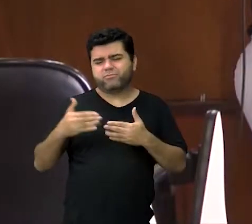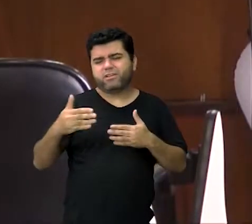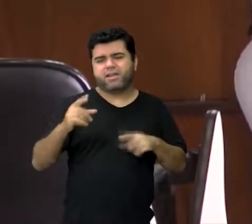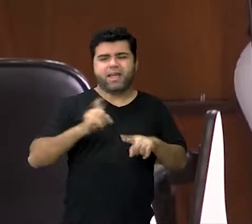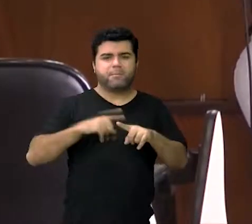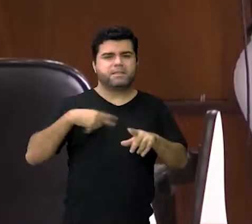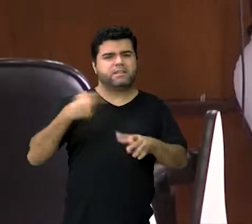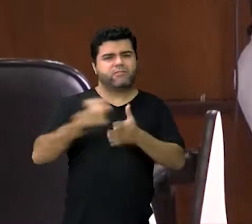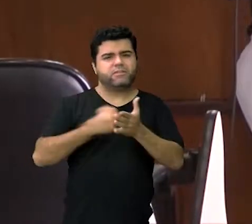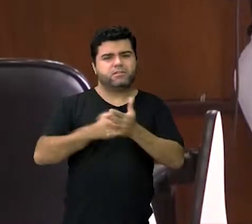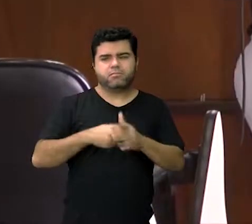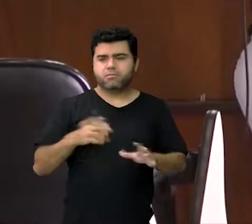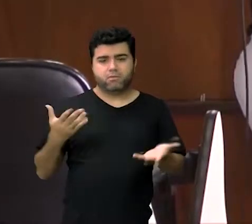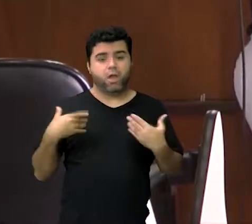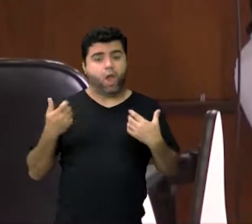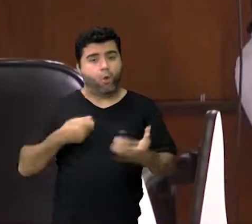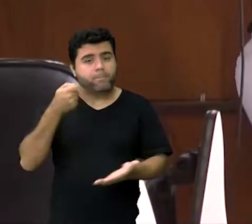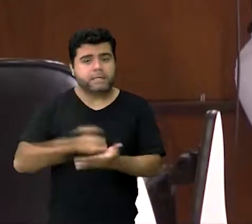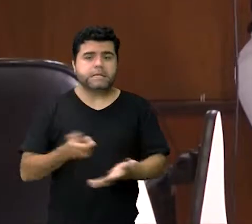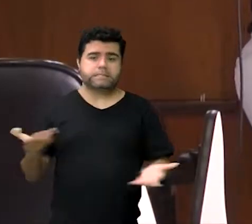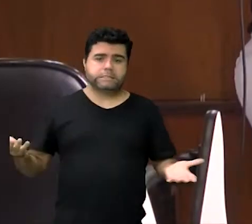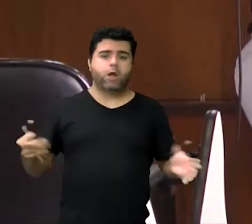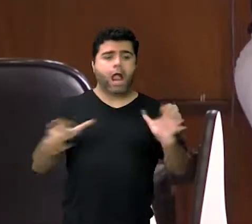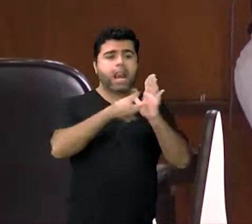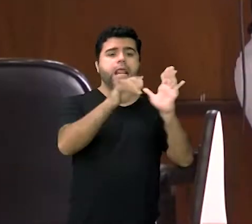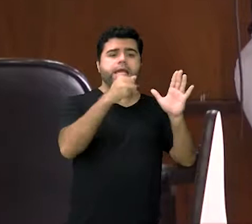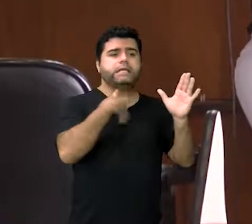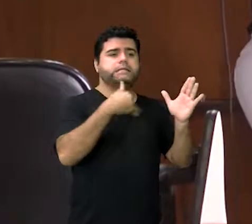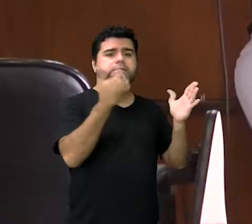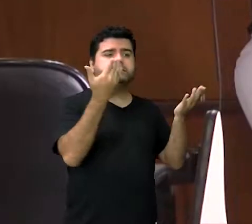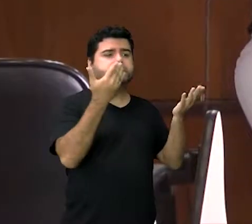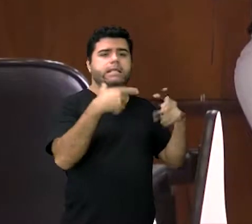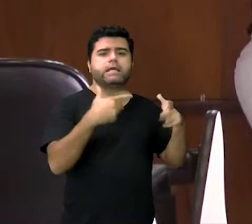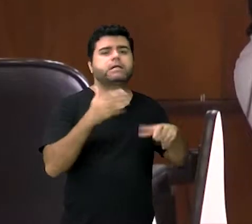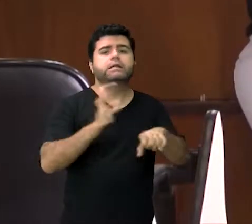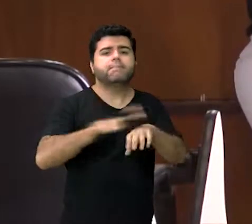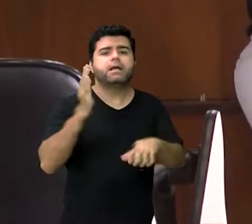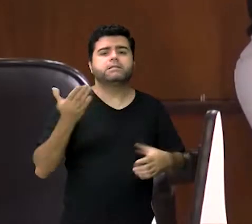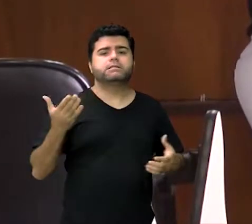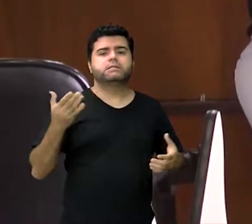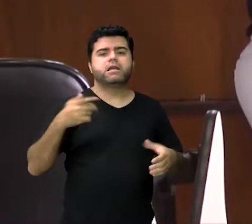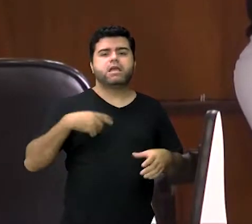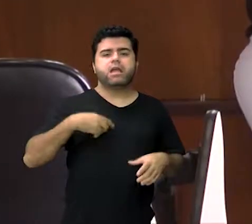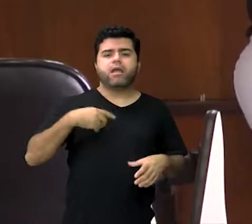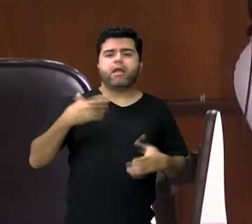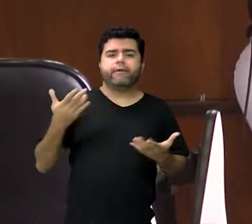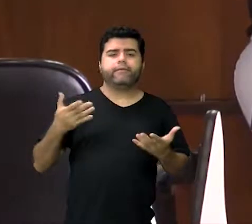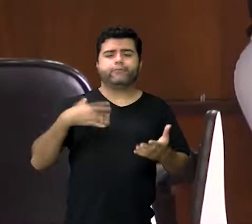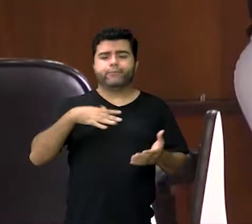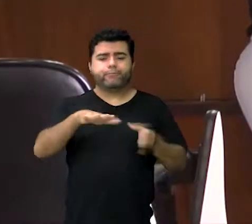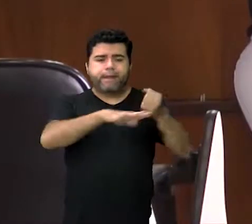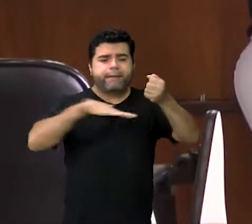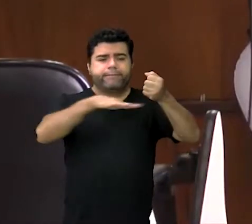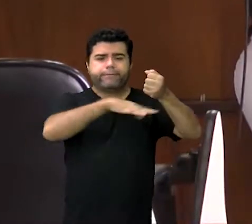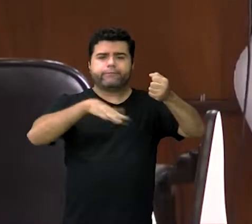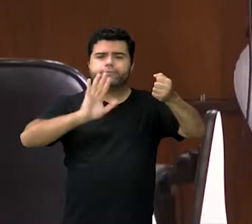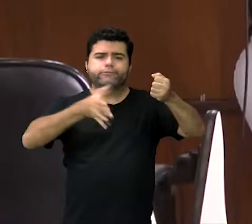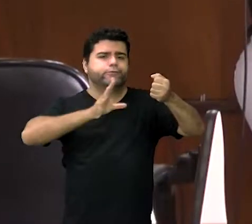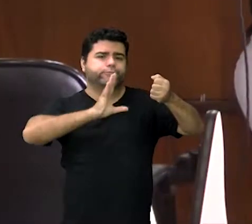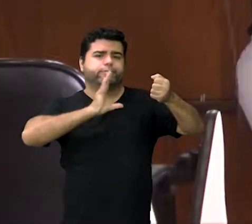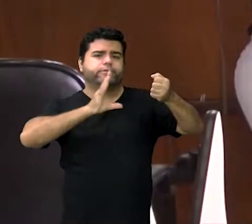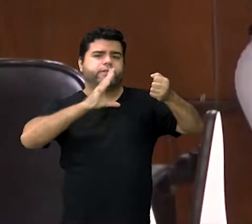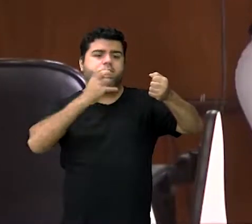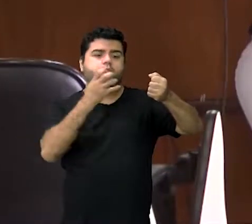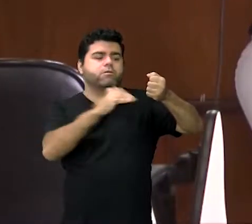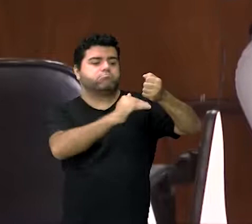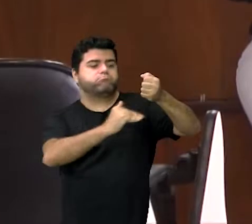está fazendo. Eu falo, é obrigação, meu bem. E é o além? Cadê? Eu quero mais. Né? O feijão com arroz, eu já conheço. Eu quero que venha o